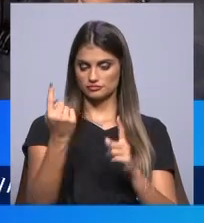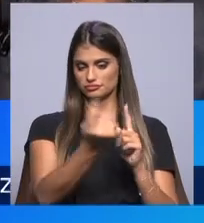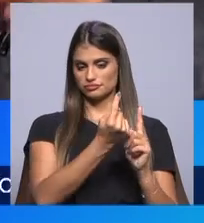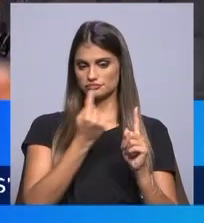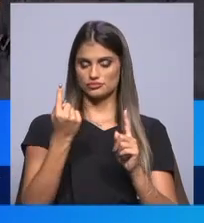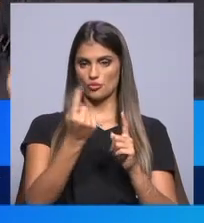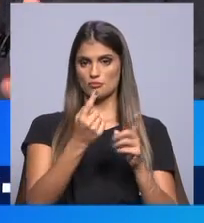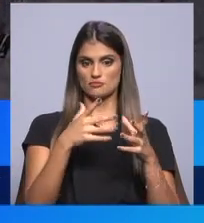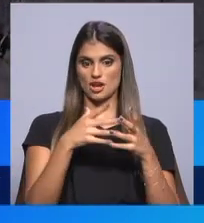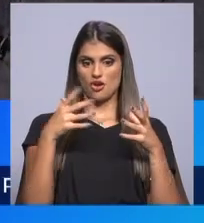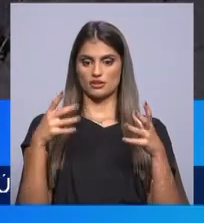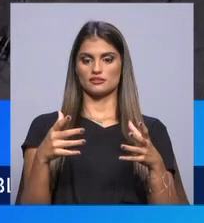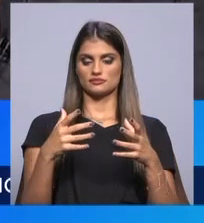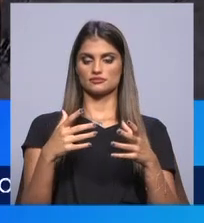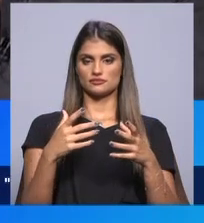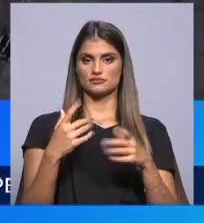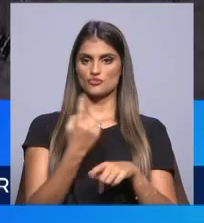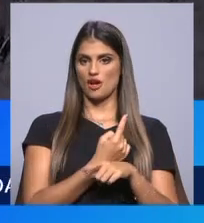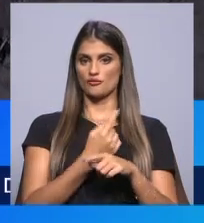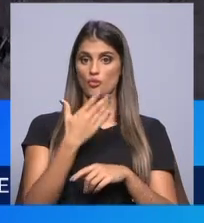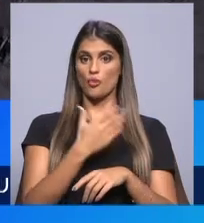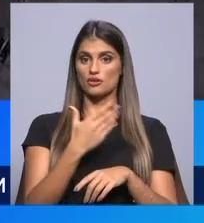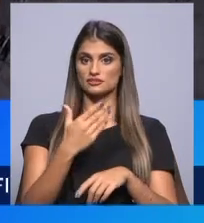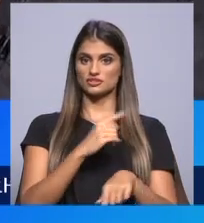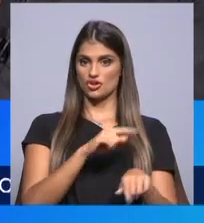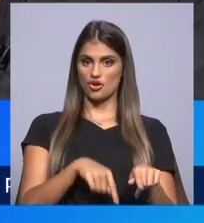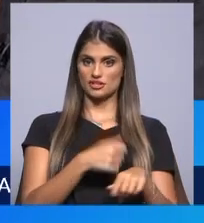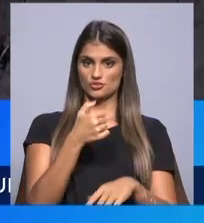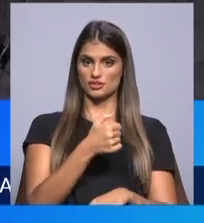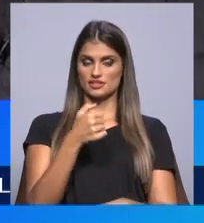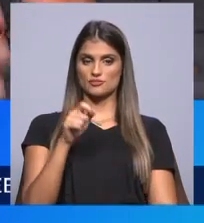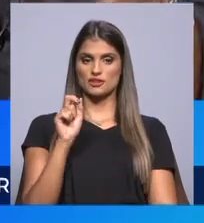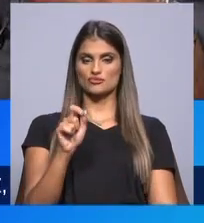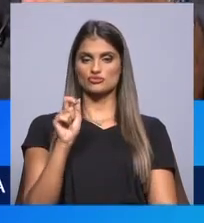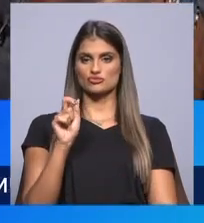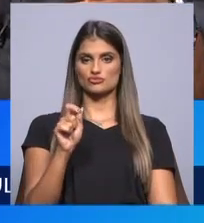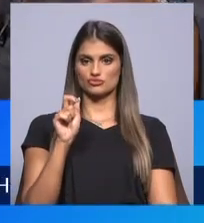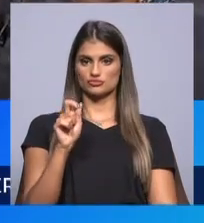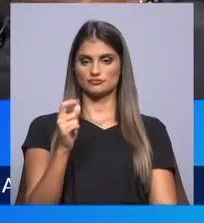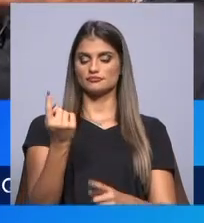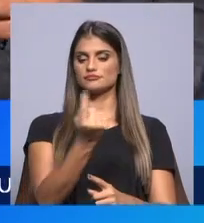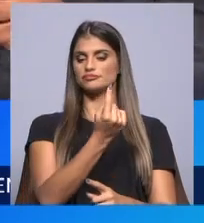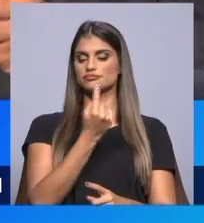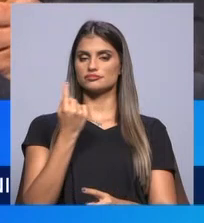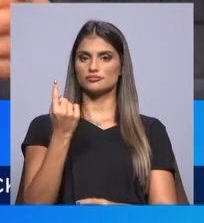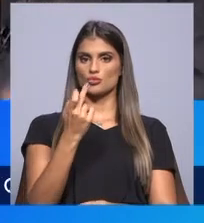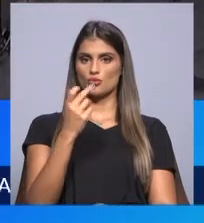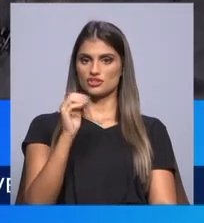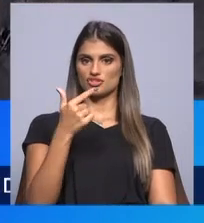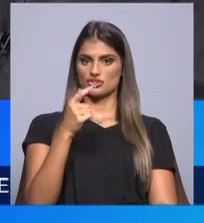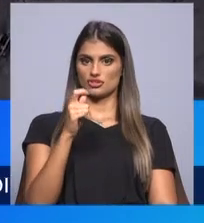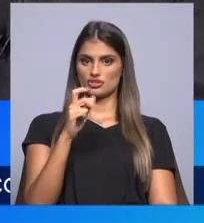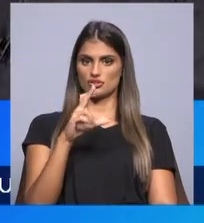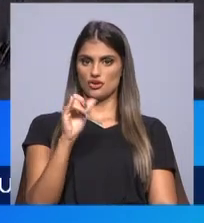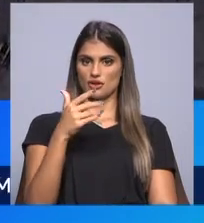asteroide maior, demorava então cerca de 11 horas e 55 minutos a orbitar o seu asteroide maior.